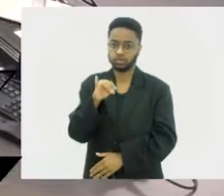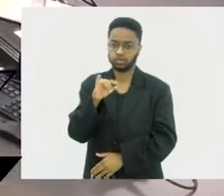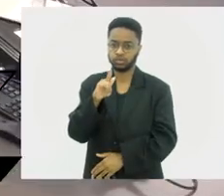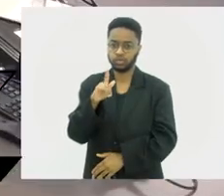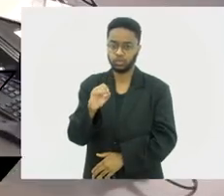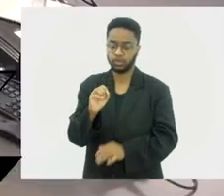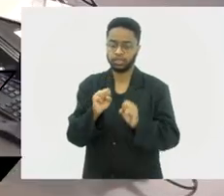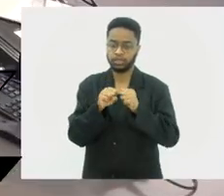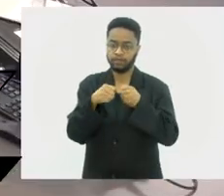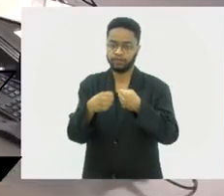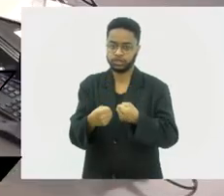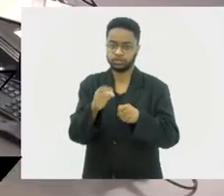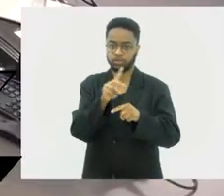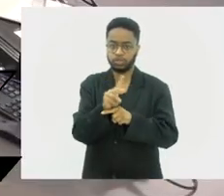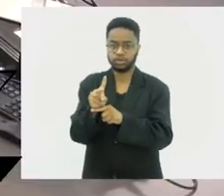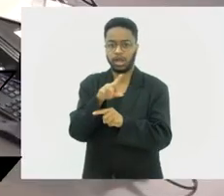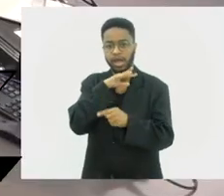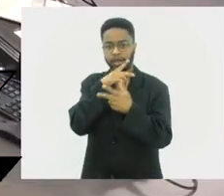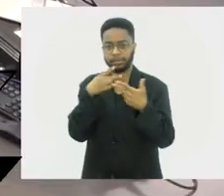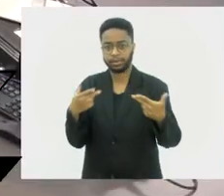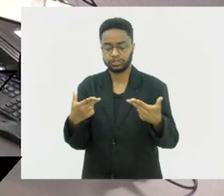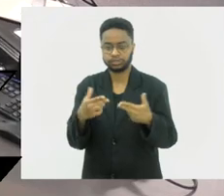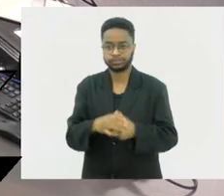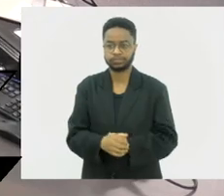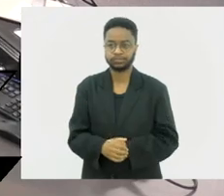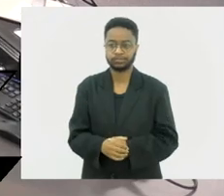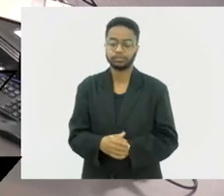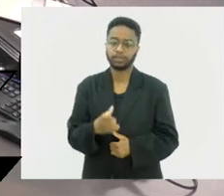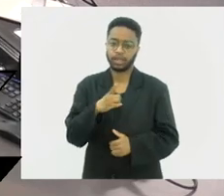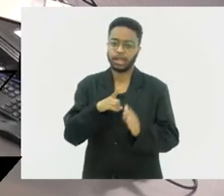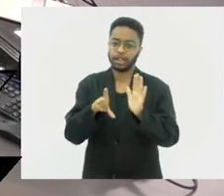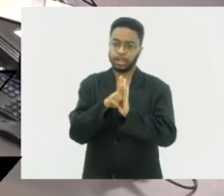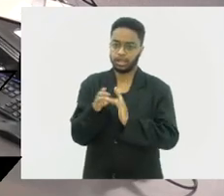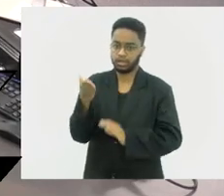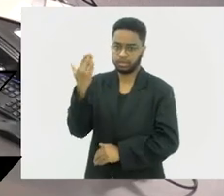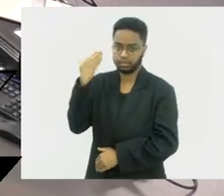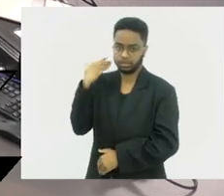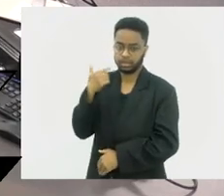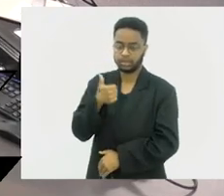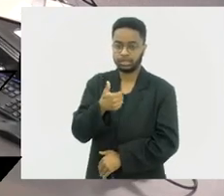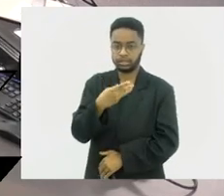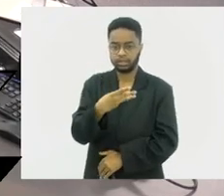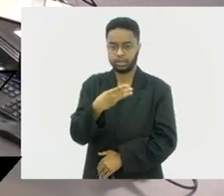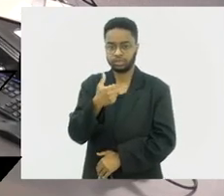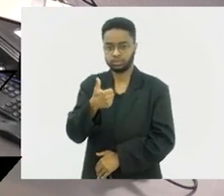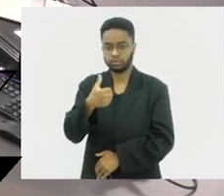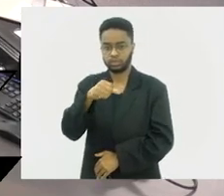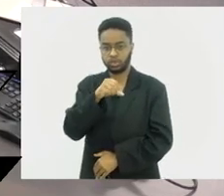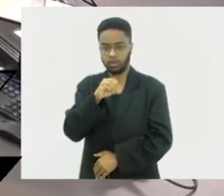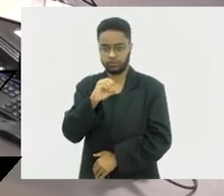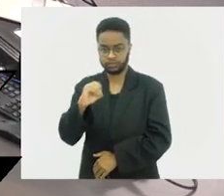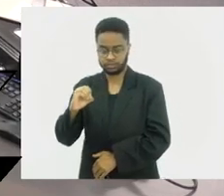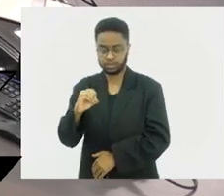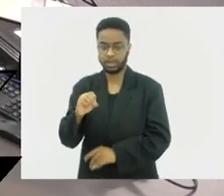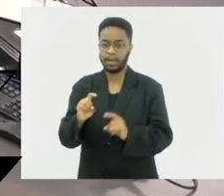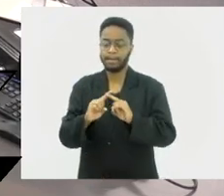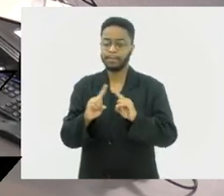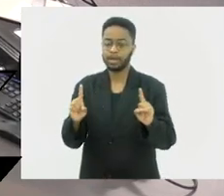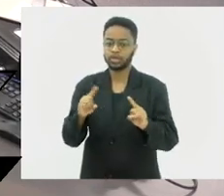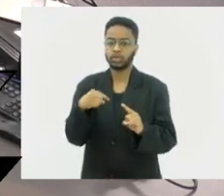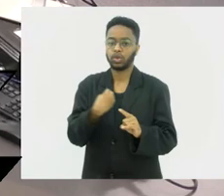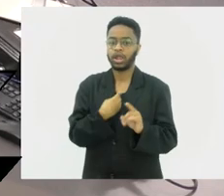Código de Defesa de Proteção dos Animais. Tá. Na verdade, tinha uma lei até anterior, a 3.900, e essa lei nossa é